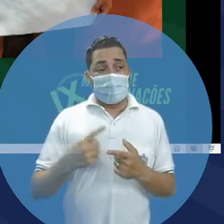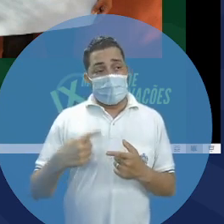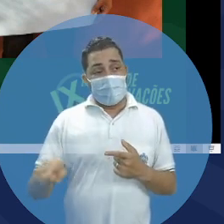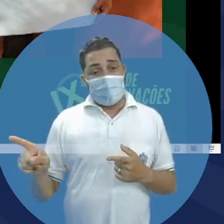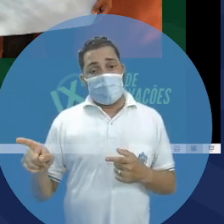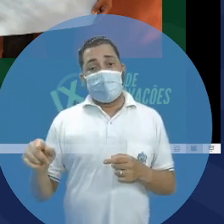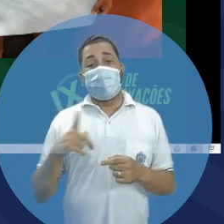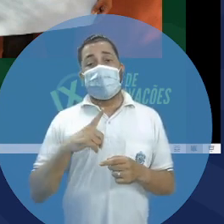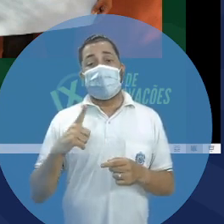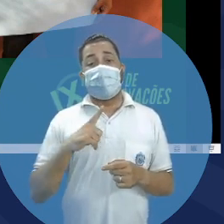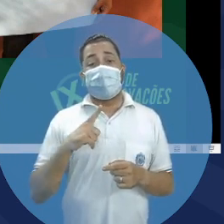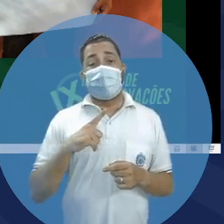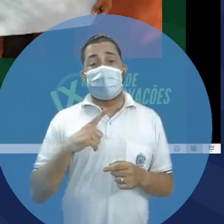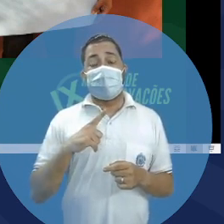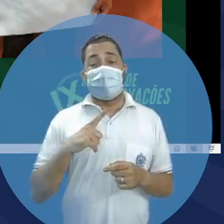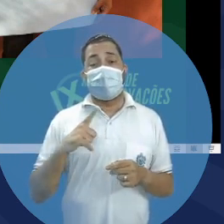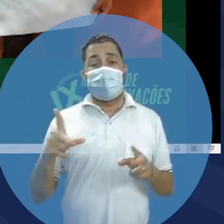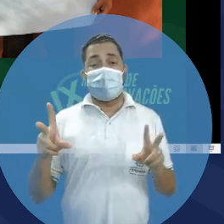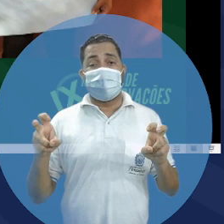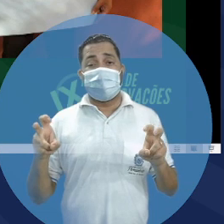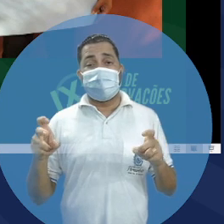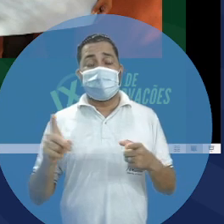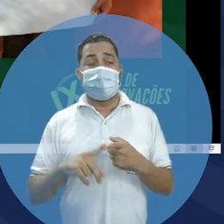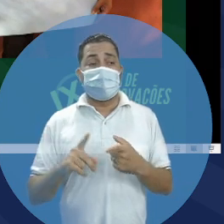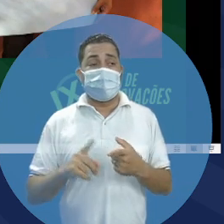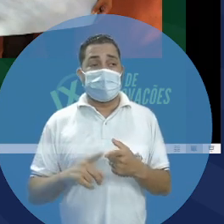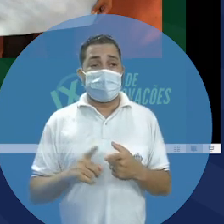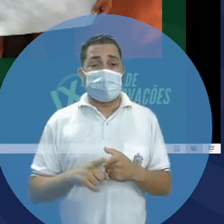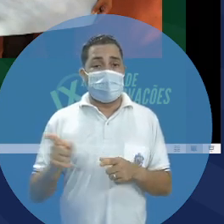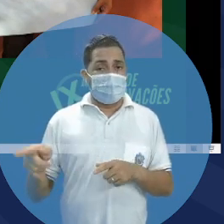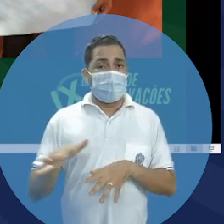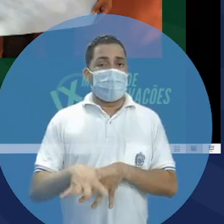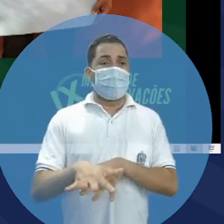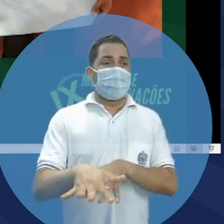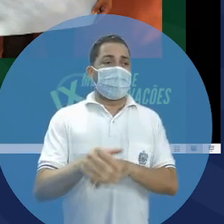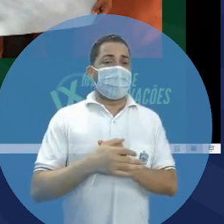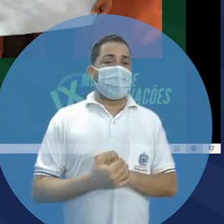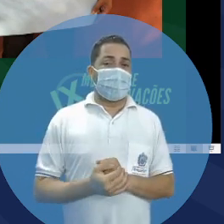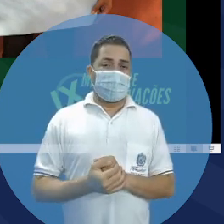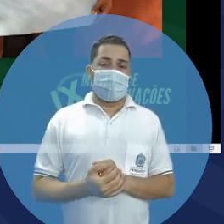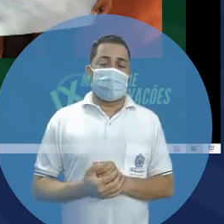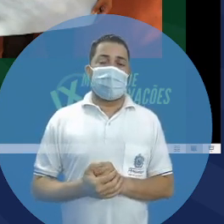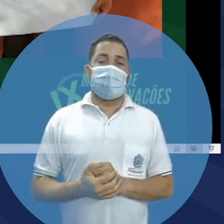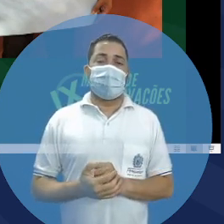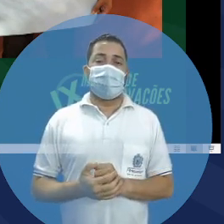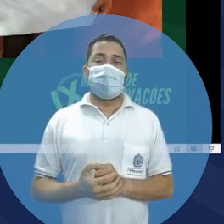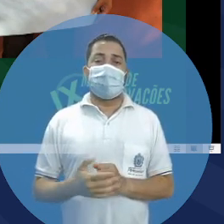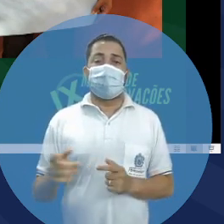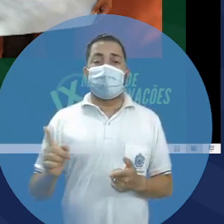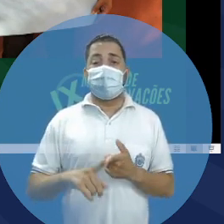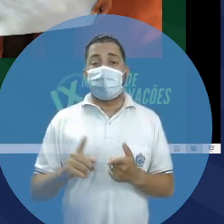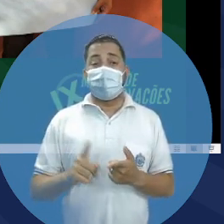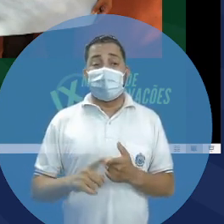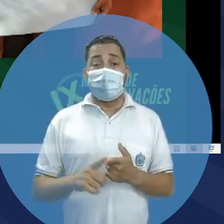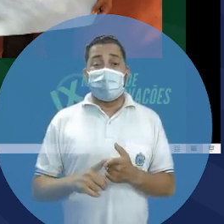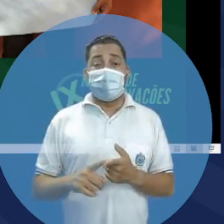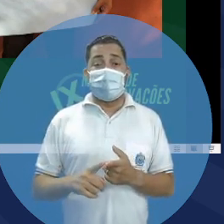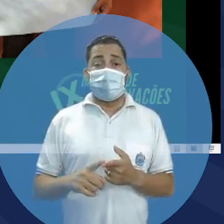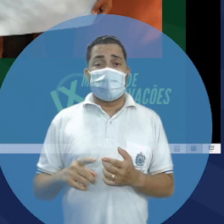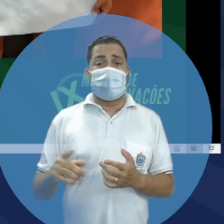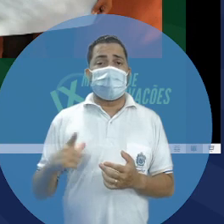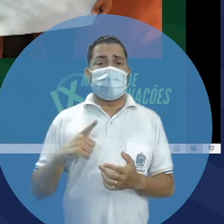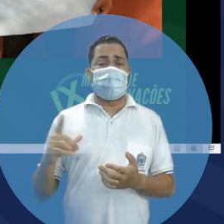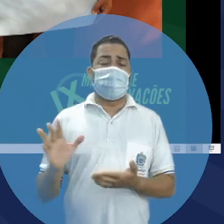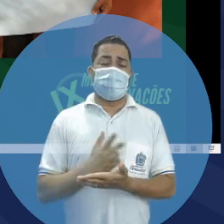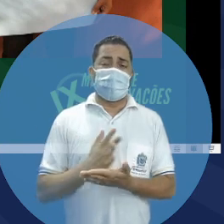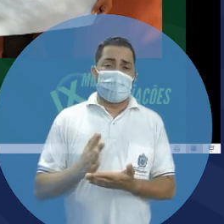uma ativista, ela era militante, e protegia principalmente, assim, atuava principalmente contra a